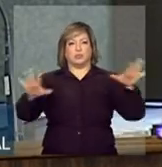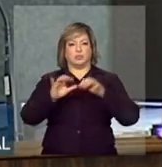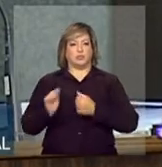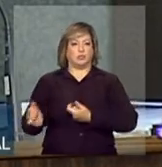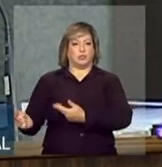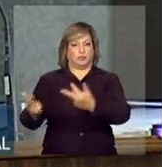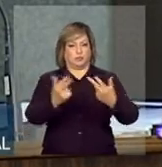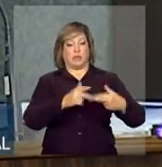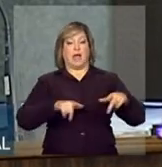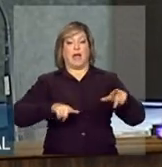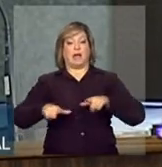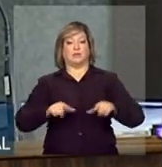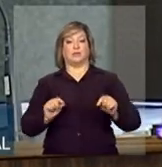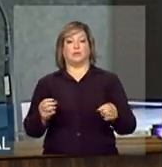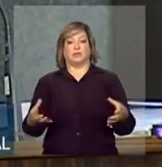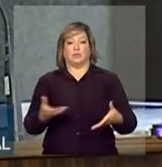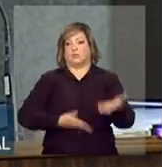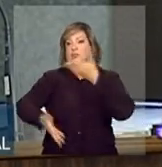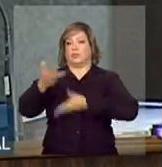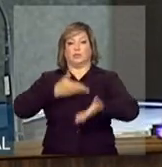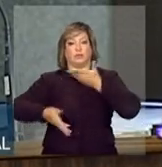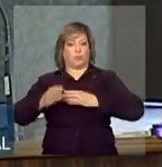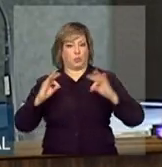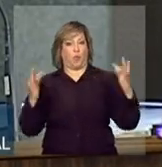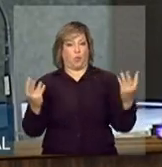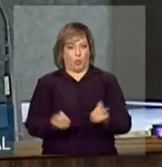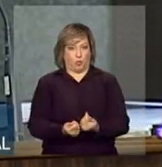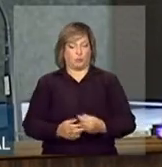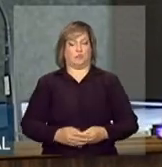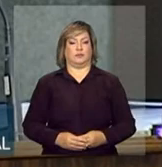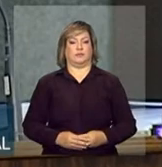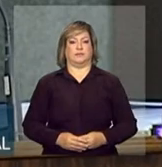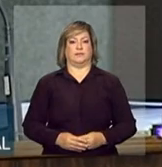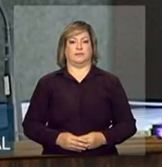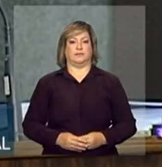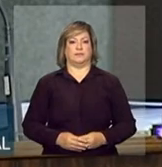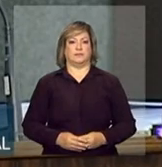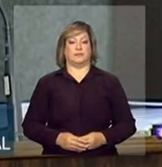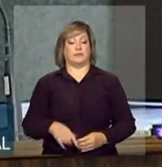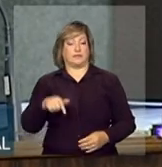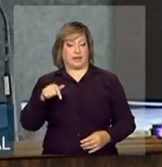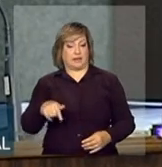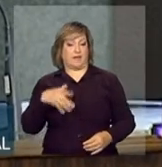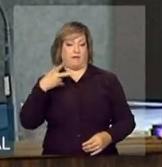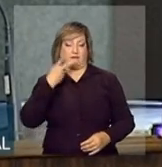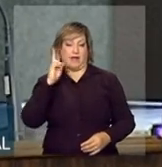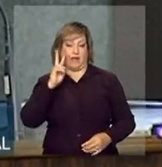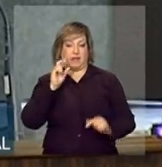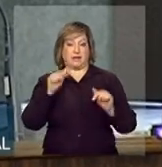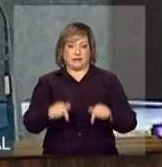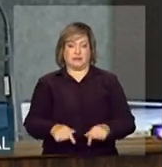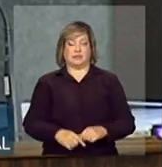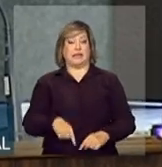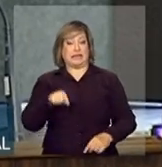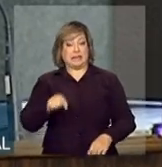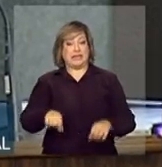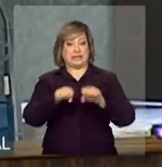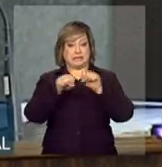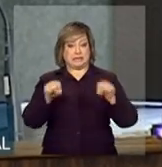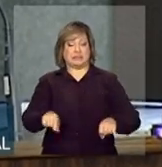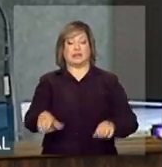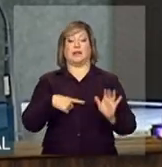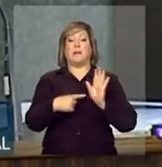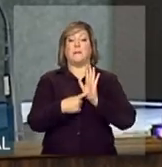ações que dialoguem com todos. Né? Essa fala diz isso. Esse sistema nos